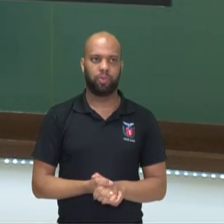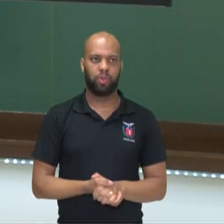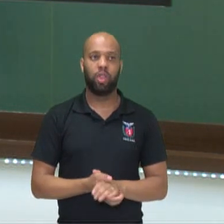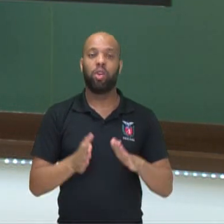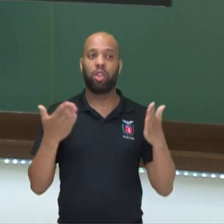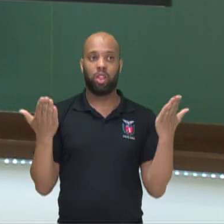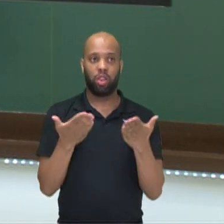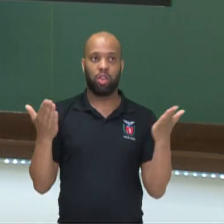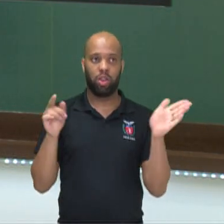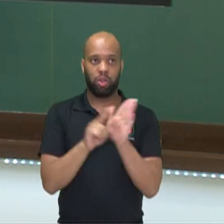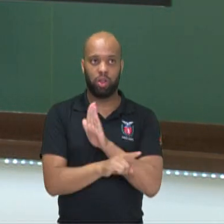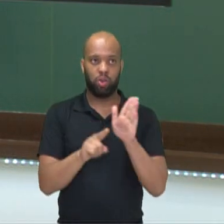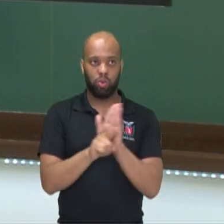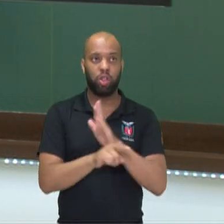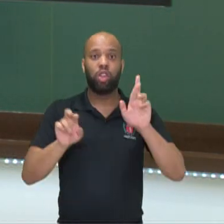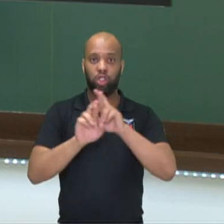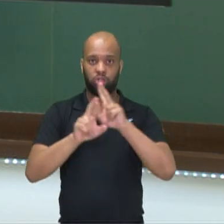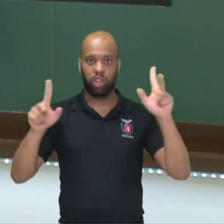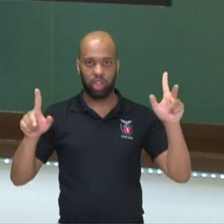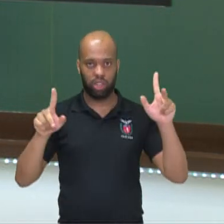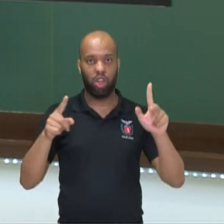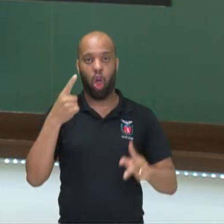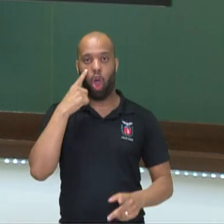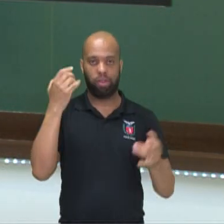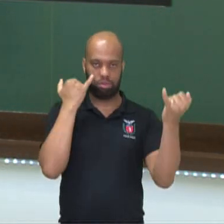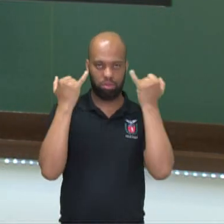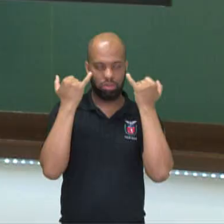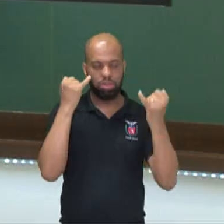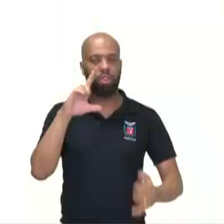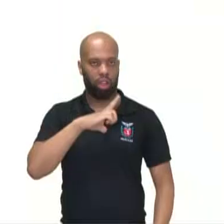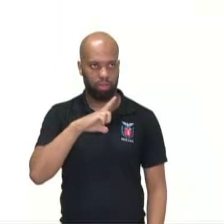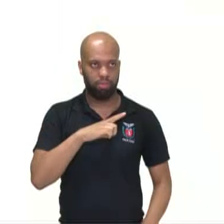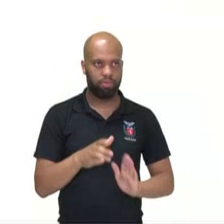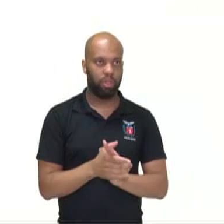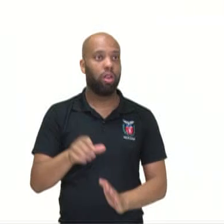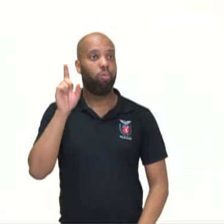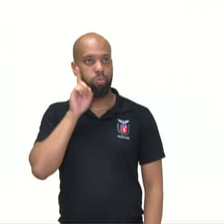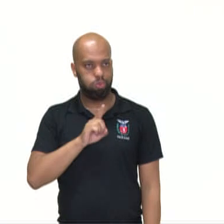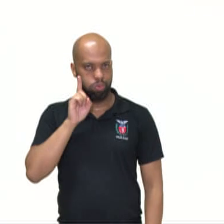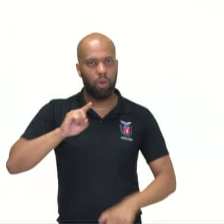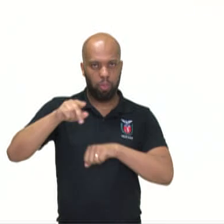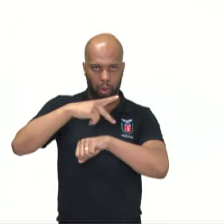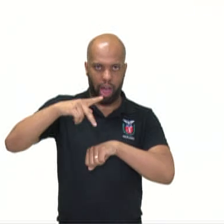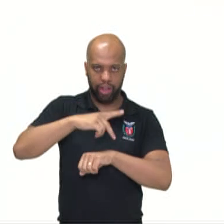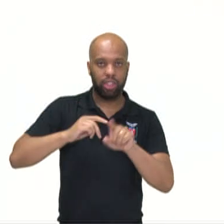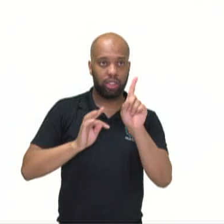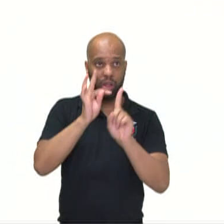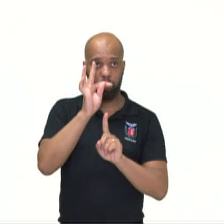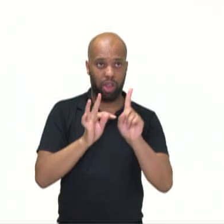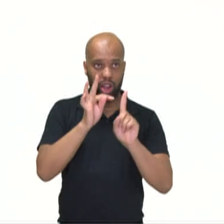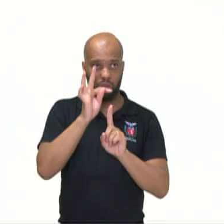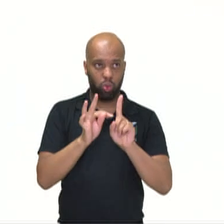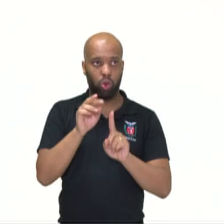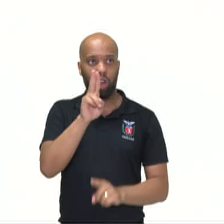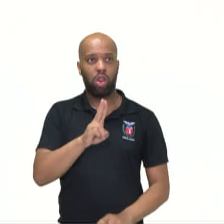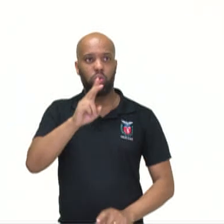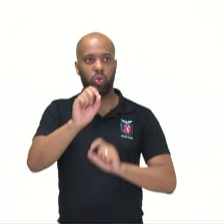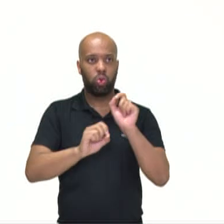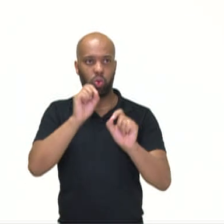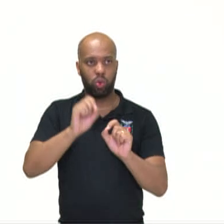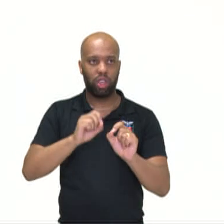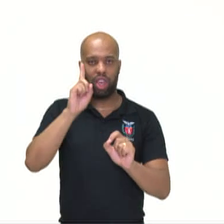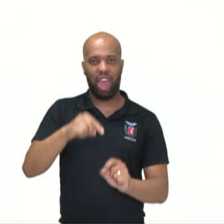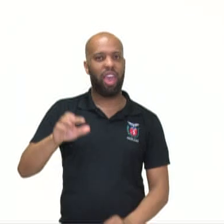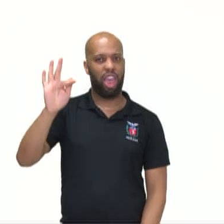O exercício 2 ele é um exercício diferente. Ó. Se liga na informação. Nos Estados Unidos, a temperatura é medida usando-se uma escala